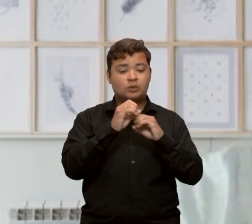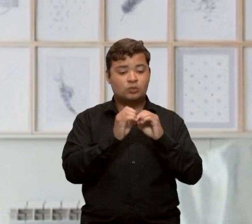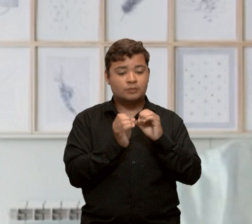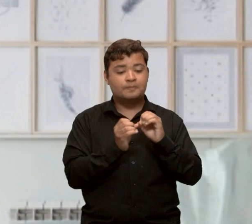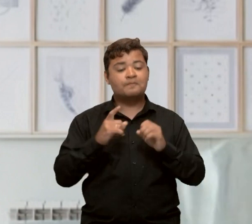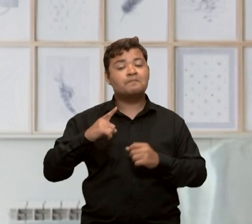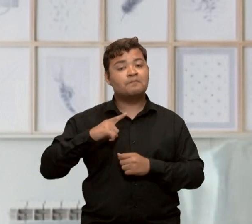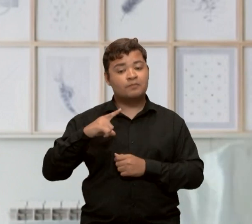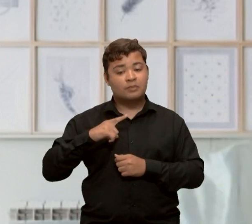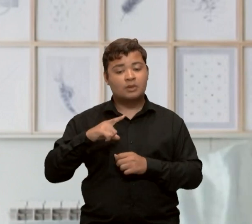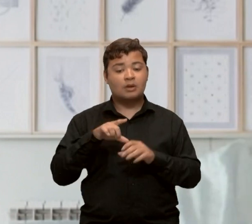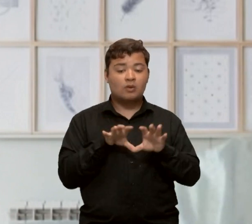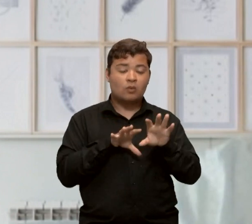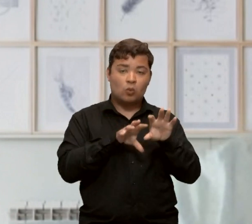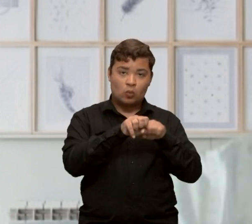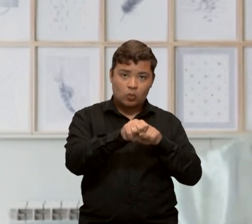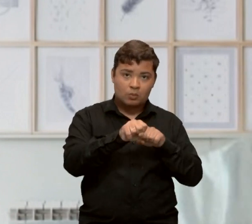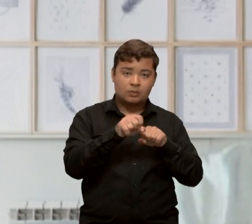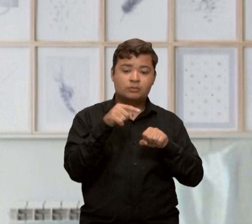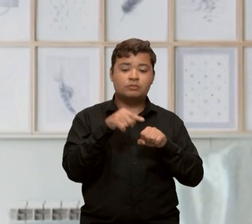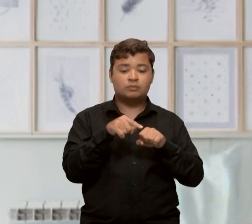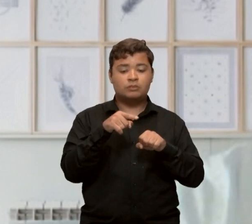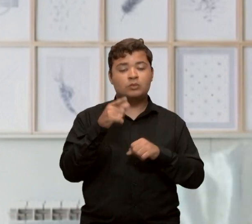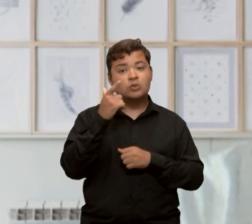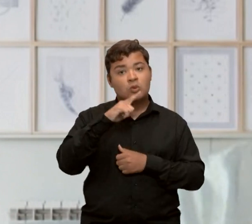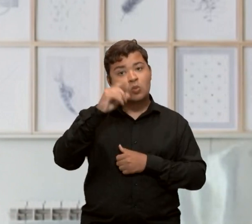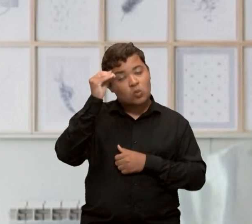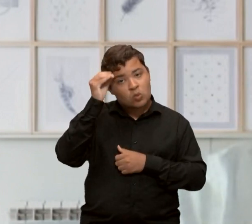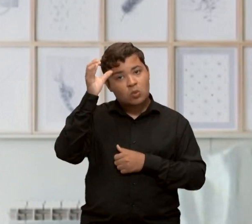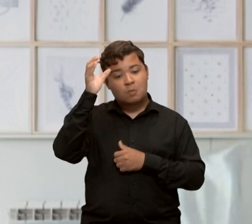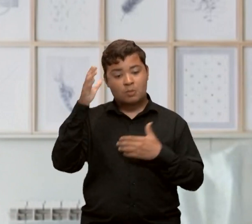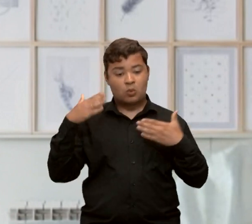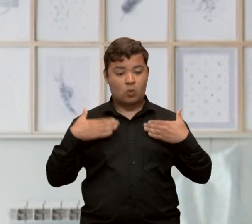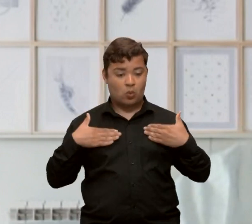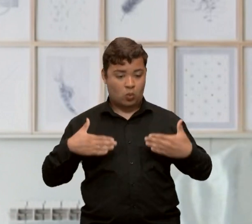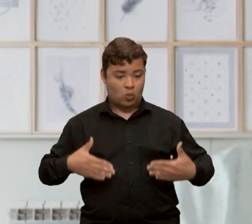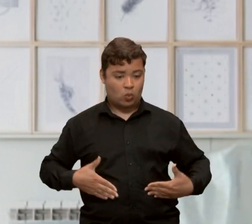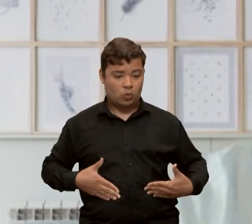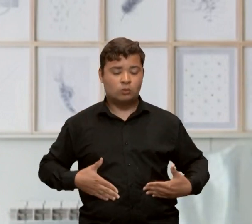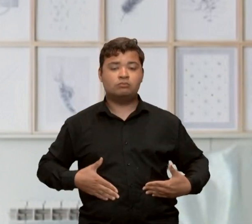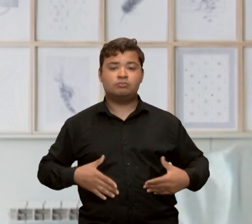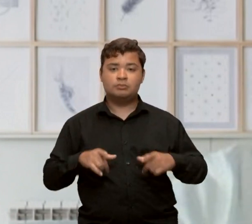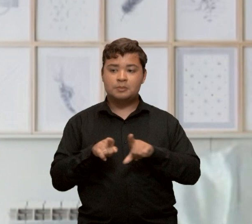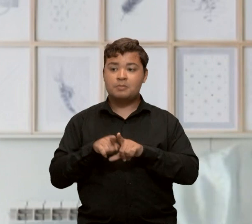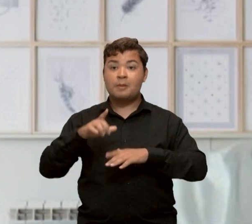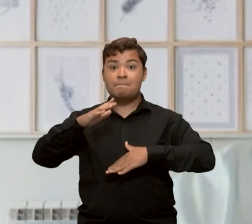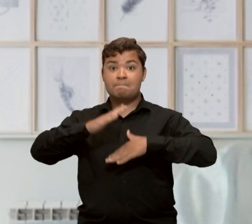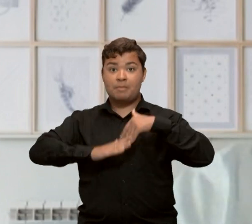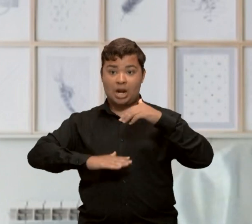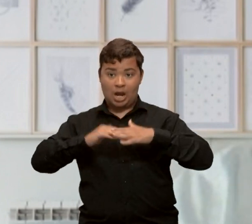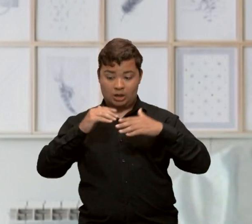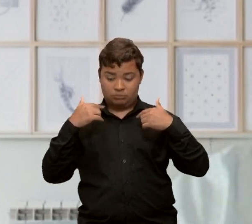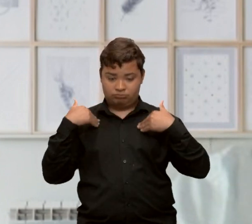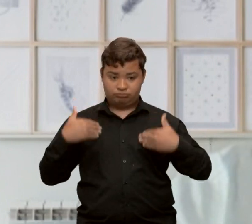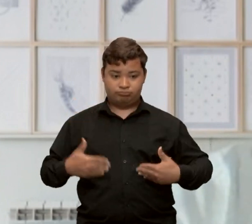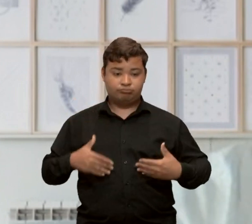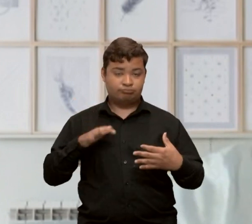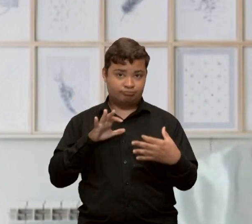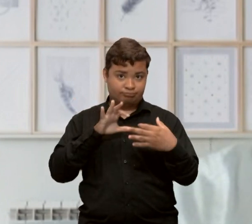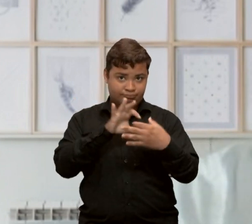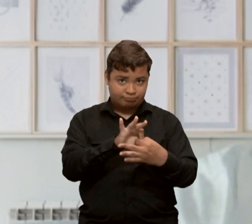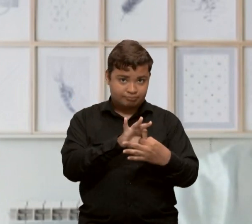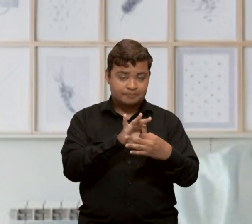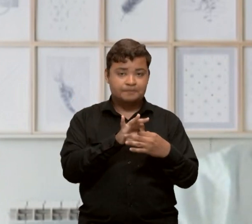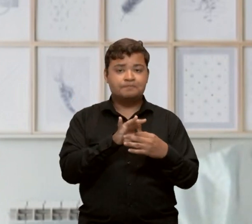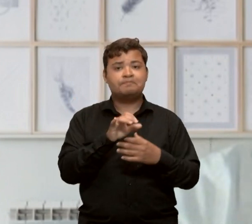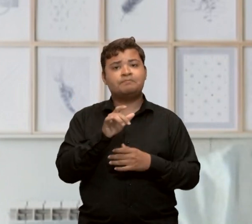uma formação que lida com conhecimento sobre o corpo, conhecimento sobre as práticas corporais, e dentre as práticas corporais,